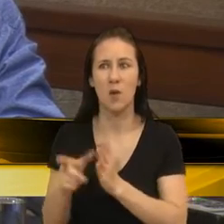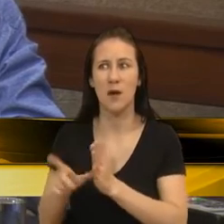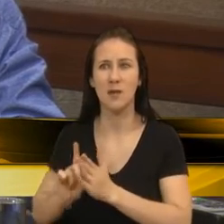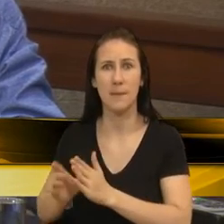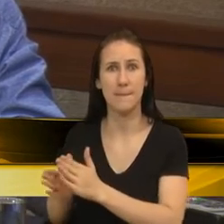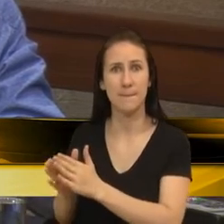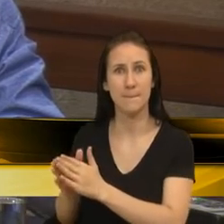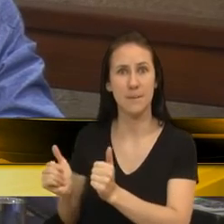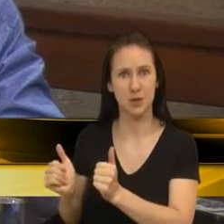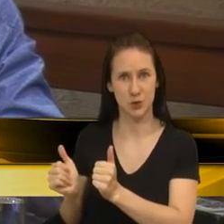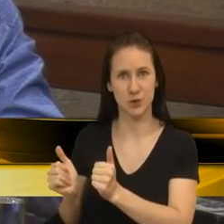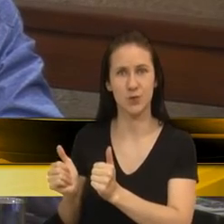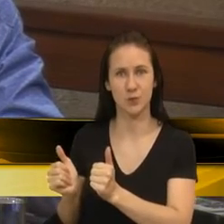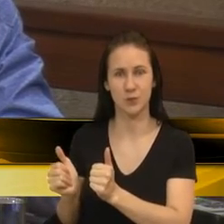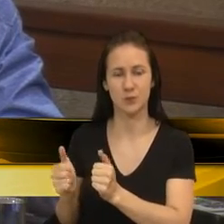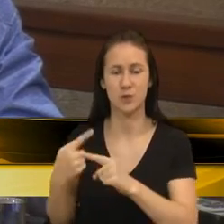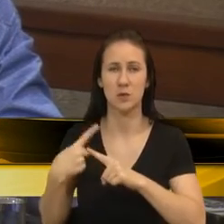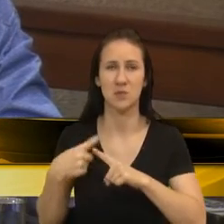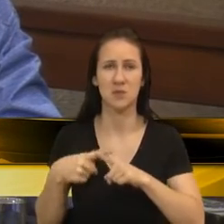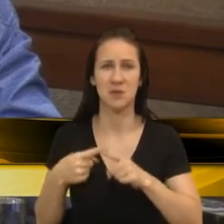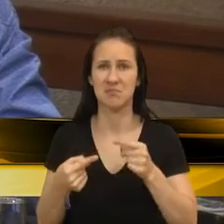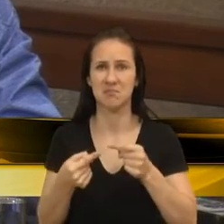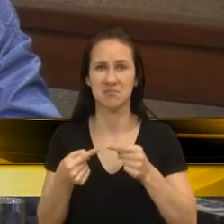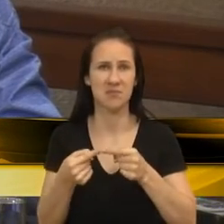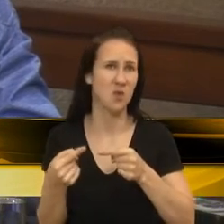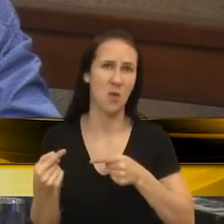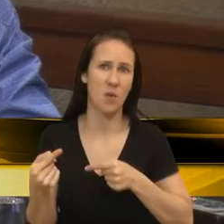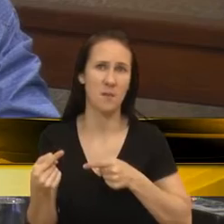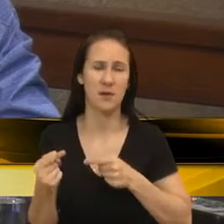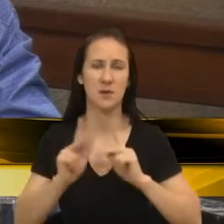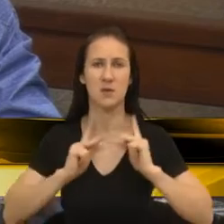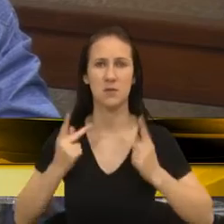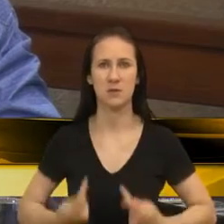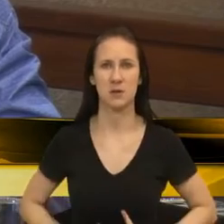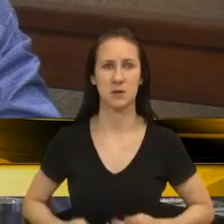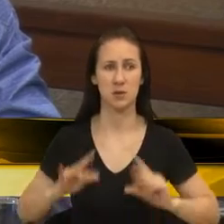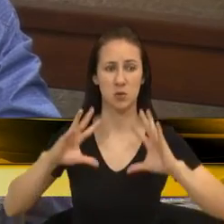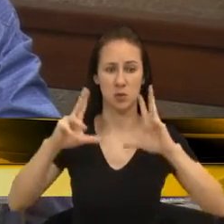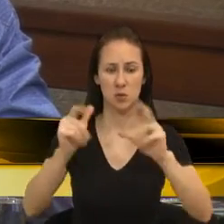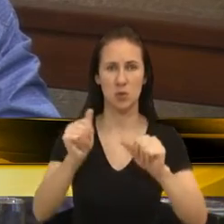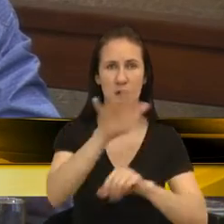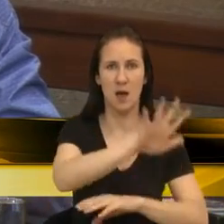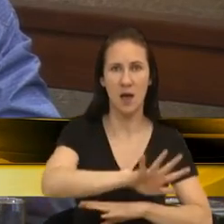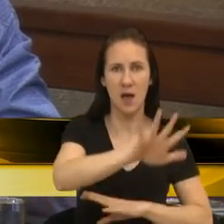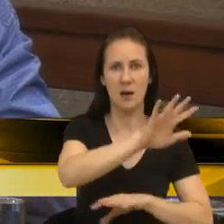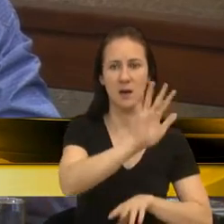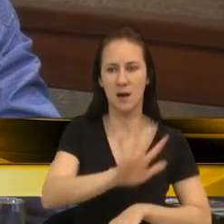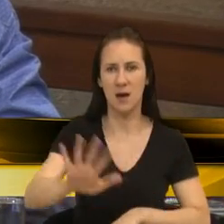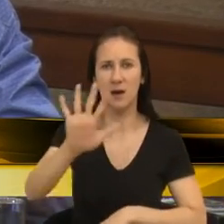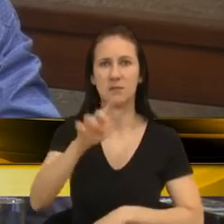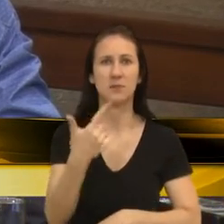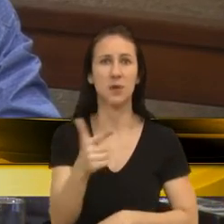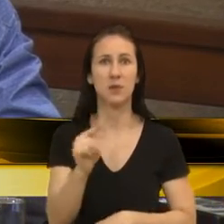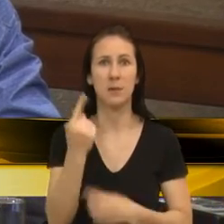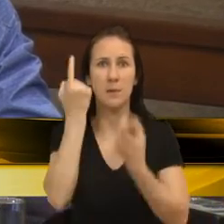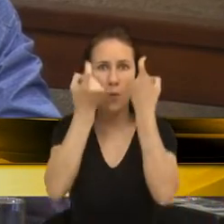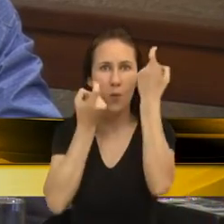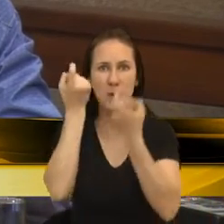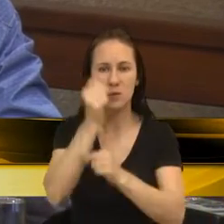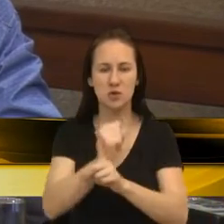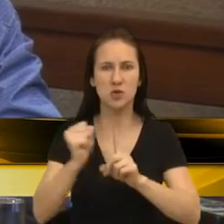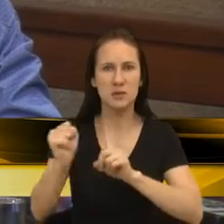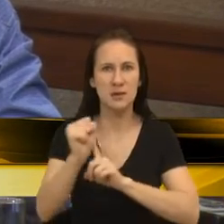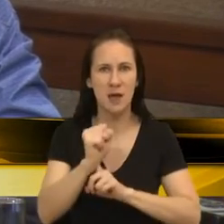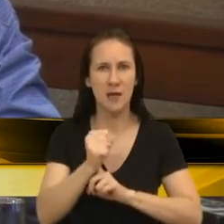decisão desumana, como em todas as áreas. Não há preocupação com o social, com a vida das pessoas, das